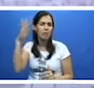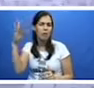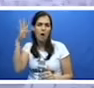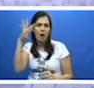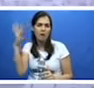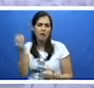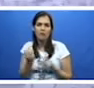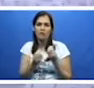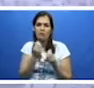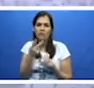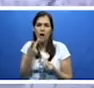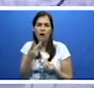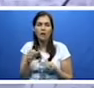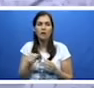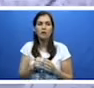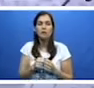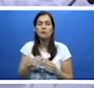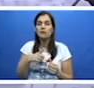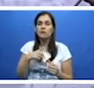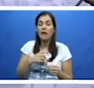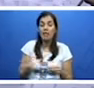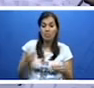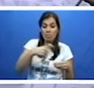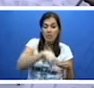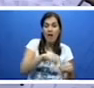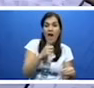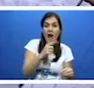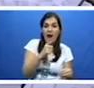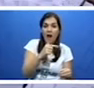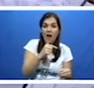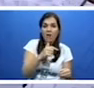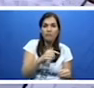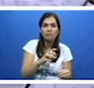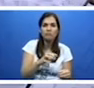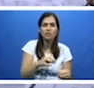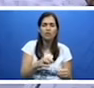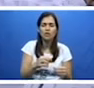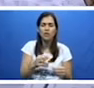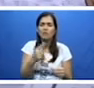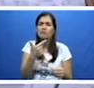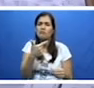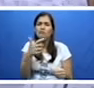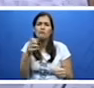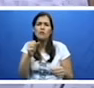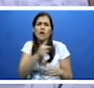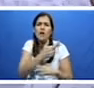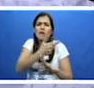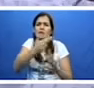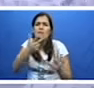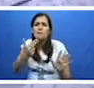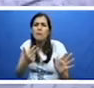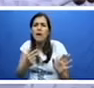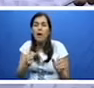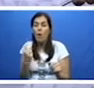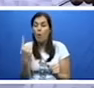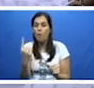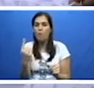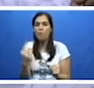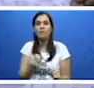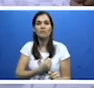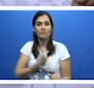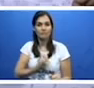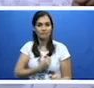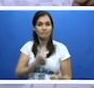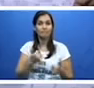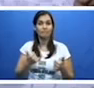água de forma semelhante àquela 20 espécies apenas uma sobreviveu Isso corresponde a morte de noventa e cinco porcento das espécies mais fora